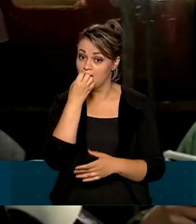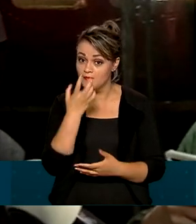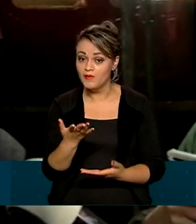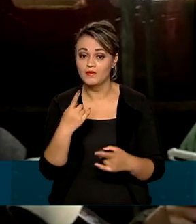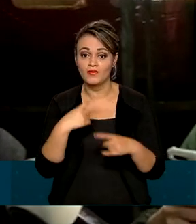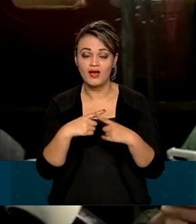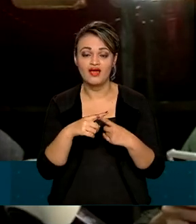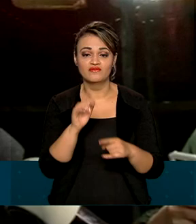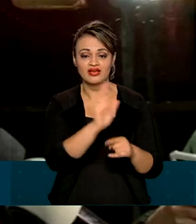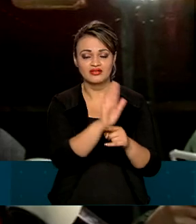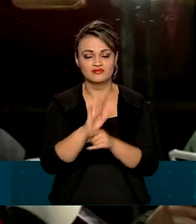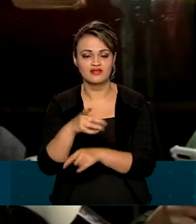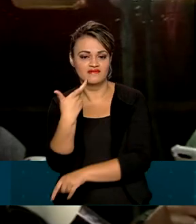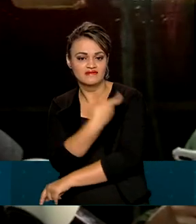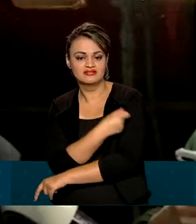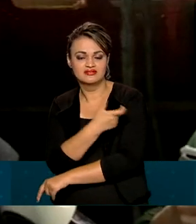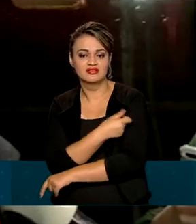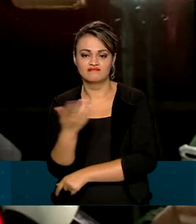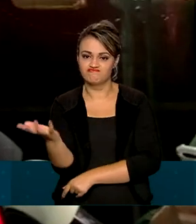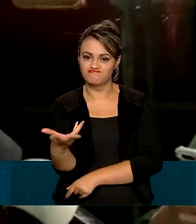para acelerar a campanha de vacinação.